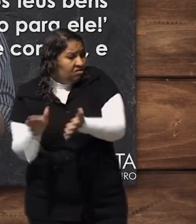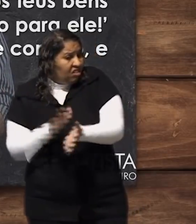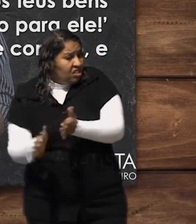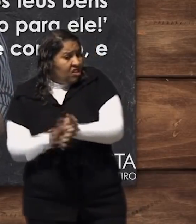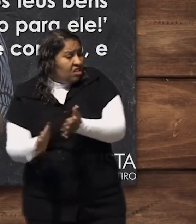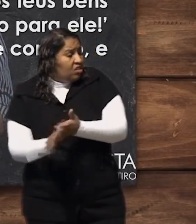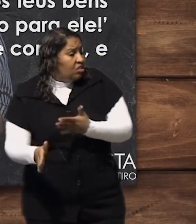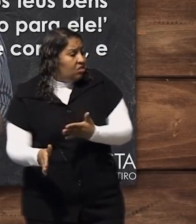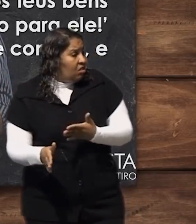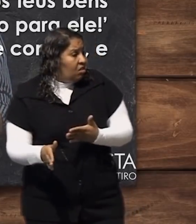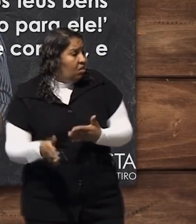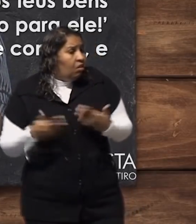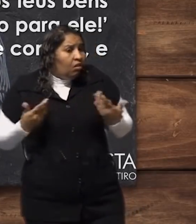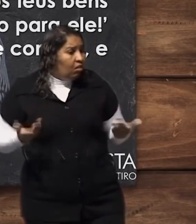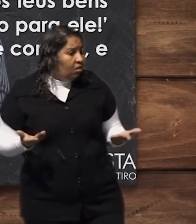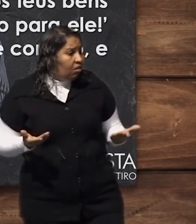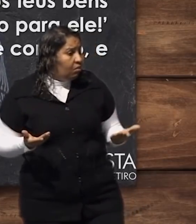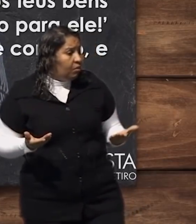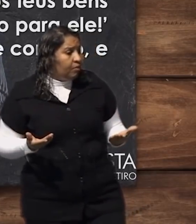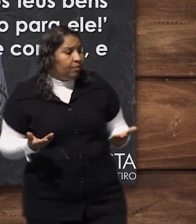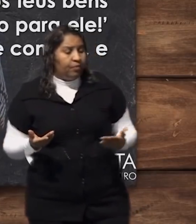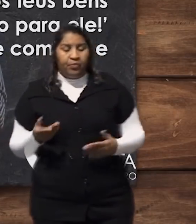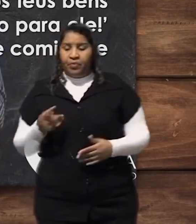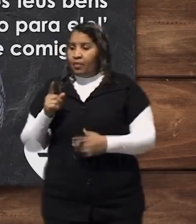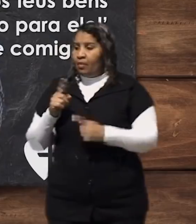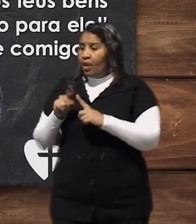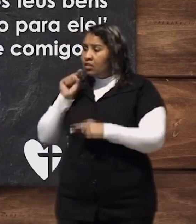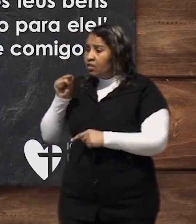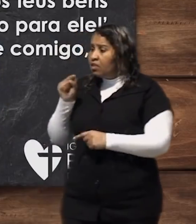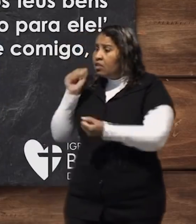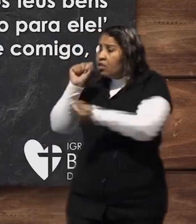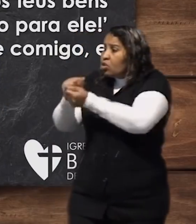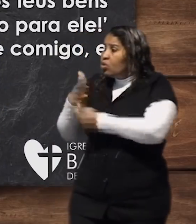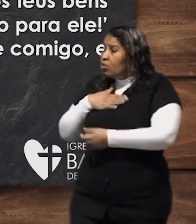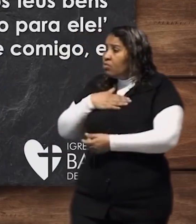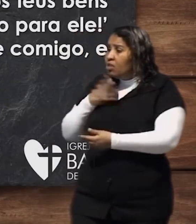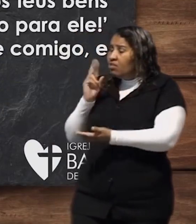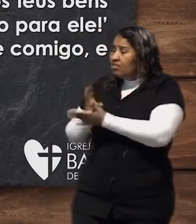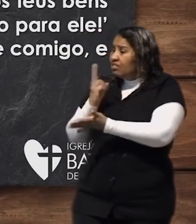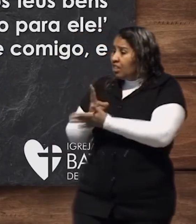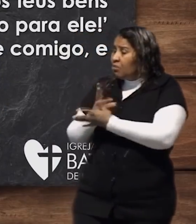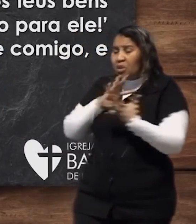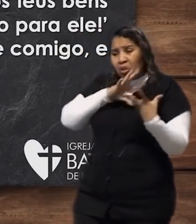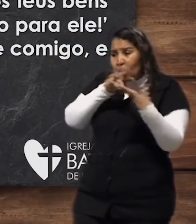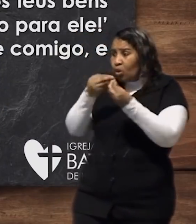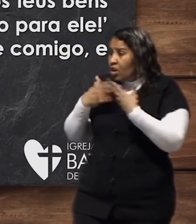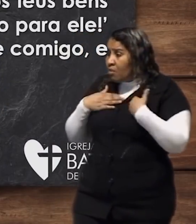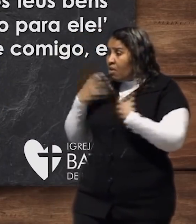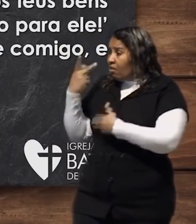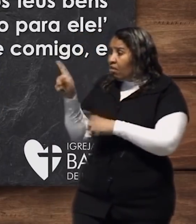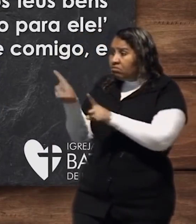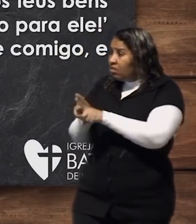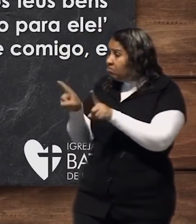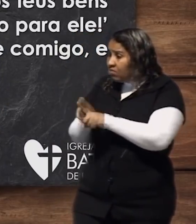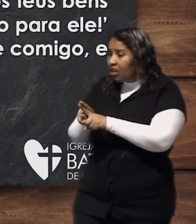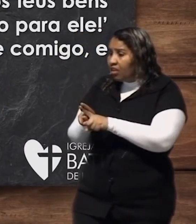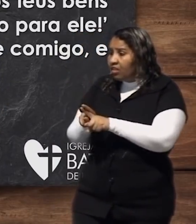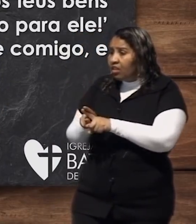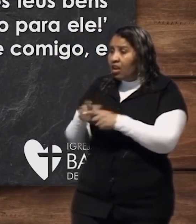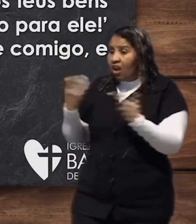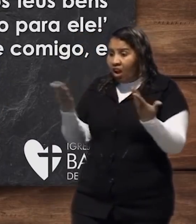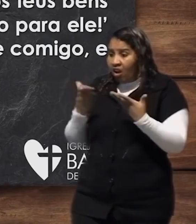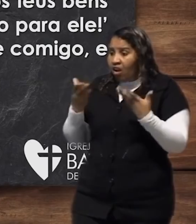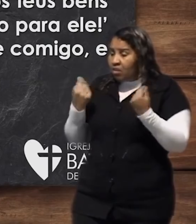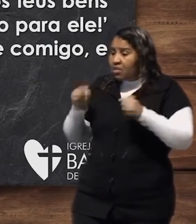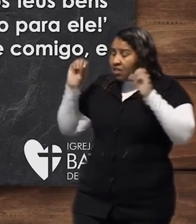e tudo que eu tenho é seu mas nós tínhamos que comemorar e alegrar-nos porque este teu irmão estava morto e voltou a vida